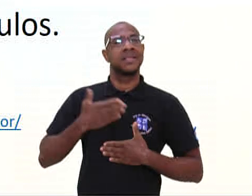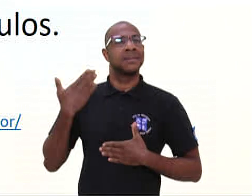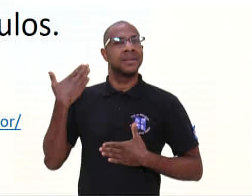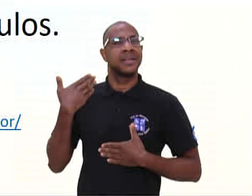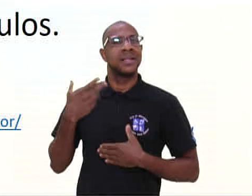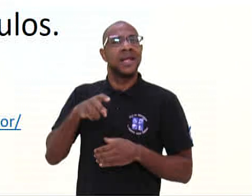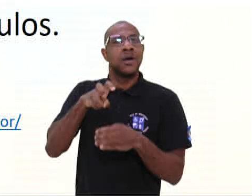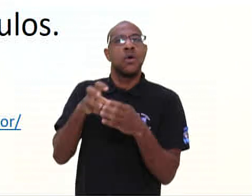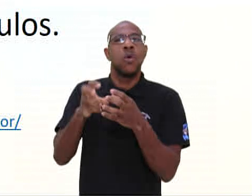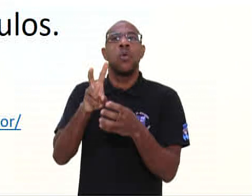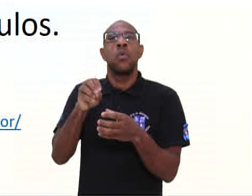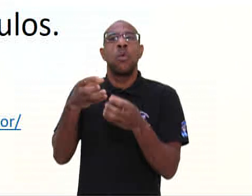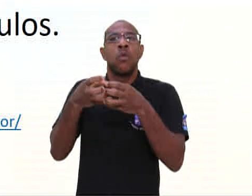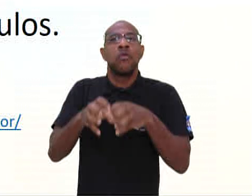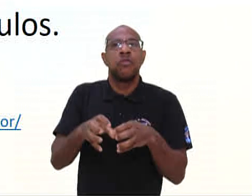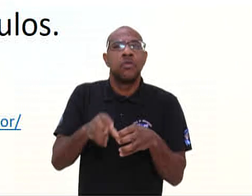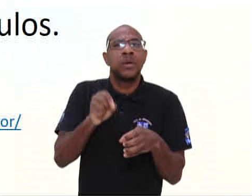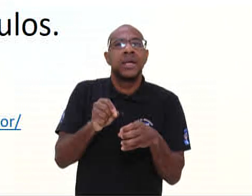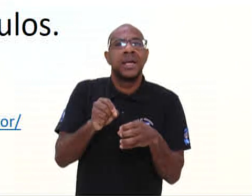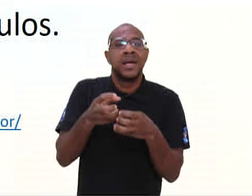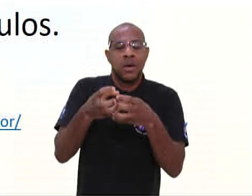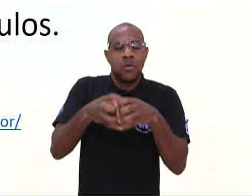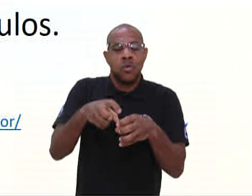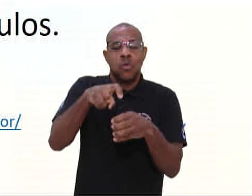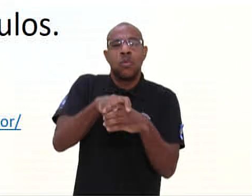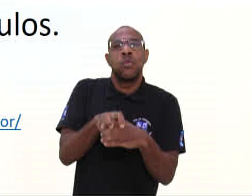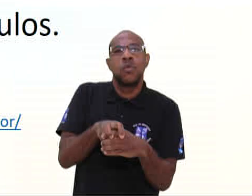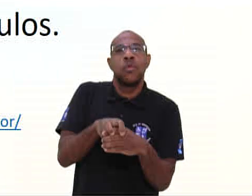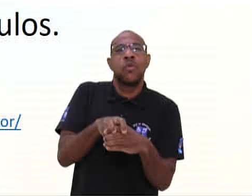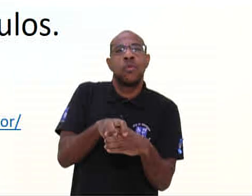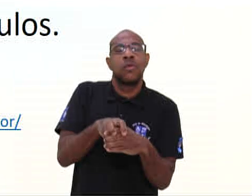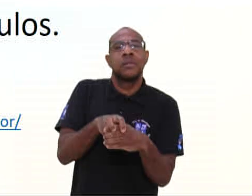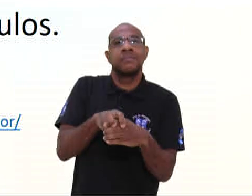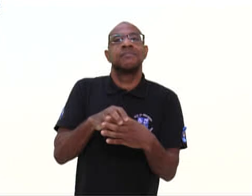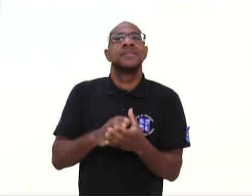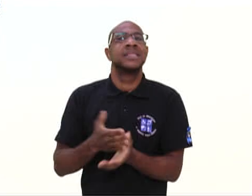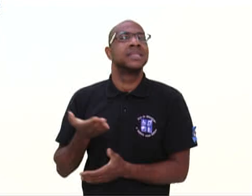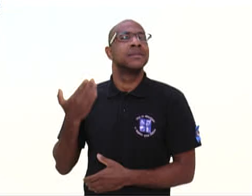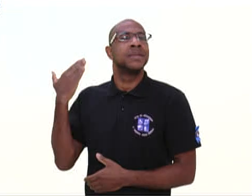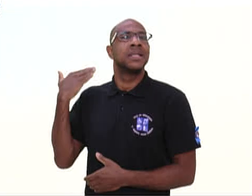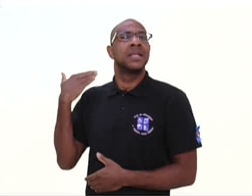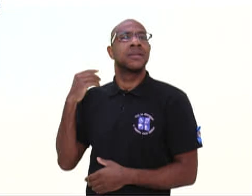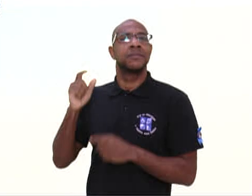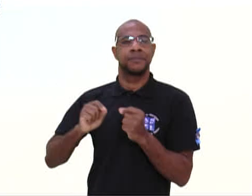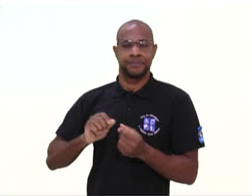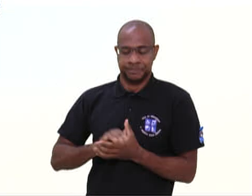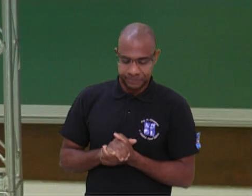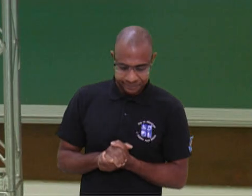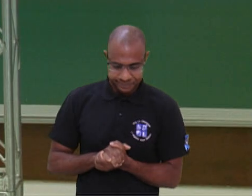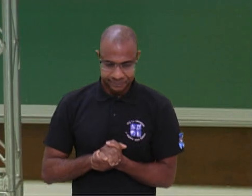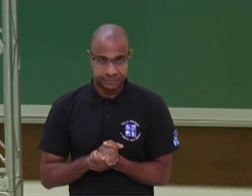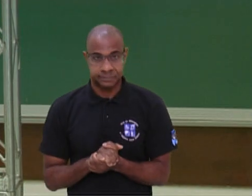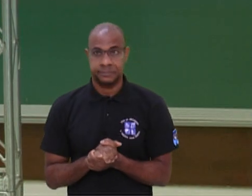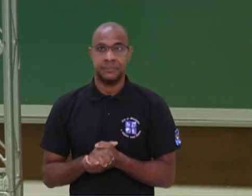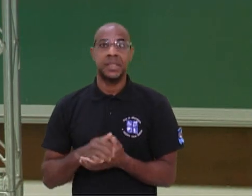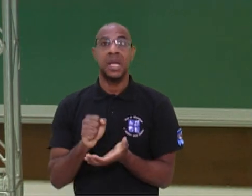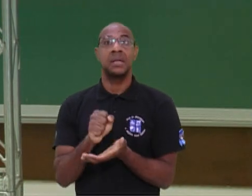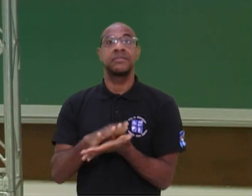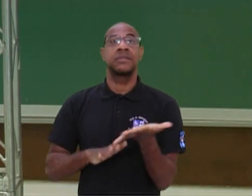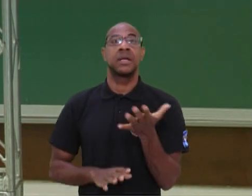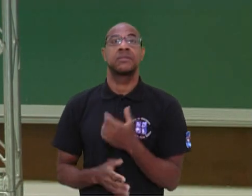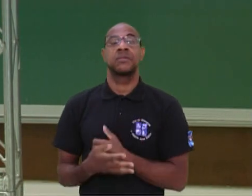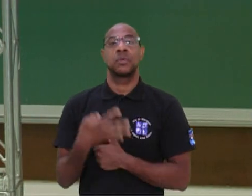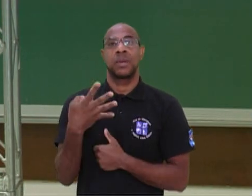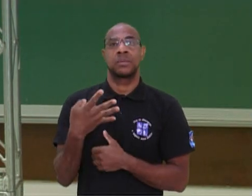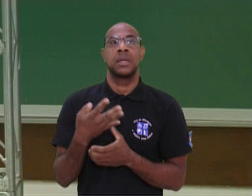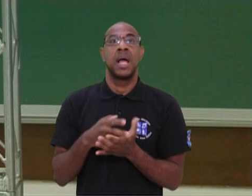milho, era uma cabeça de galinha, a mesma que fora desenhada no começo dos séculos. Atividade 4, minha gente. A partir